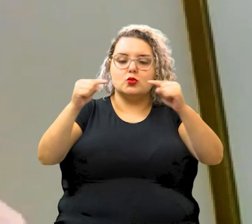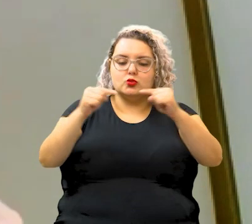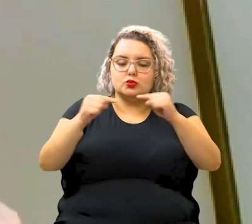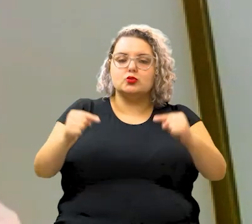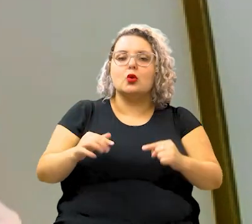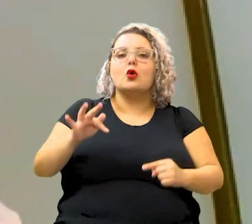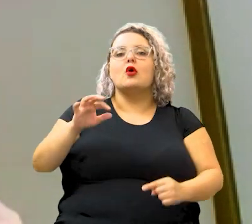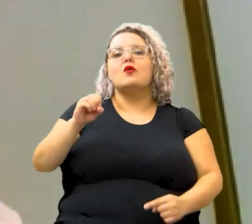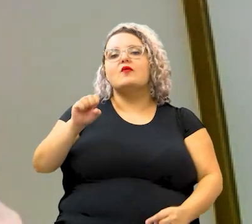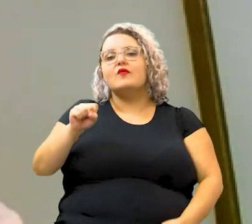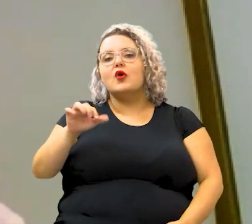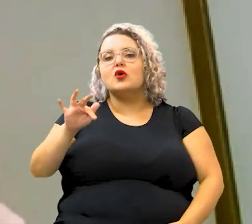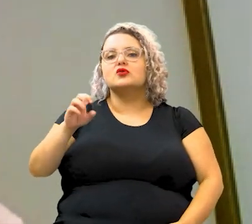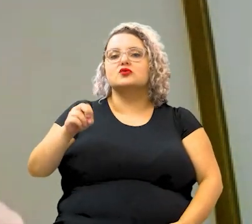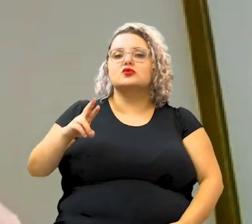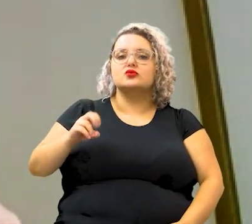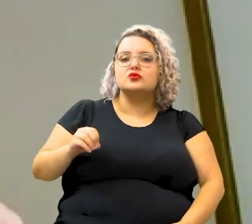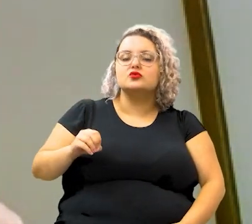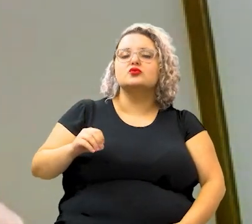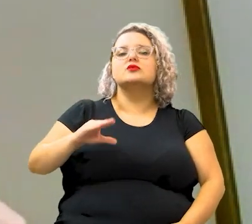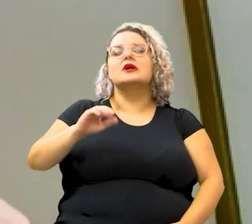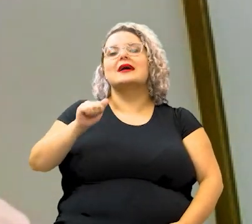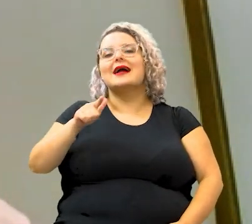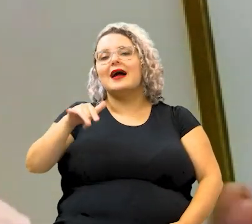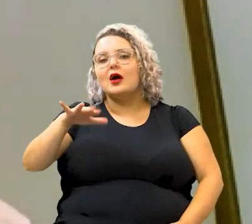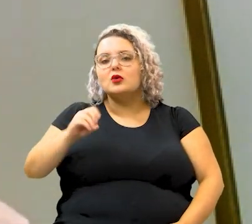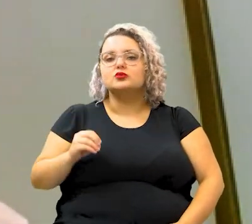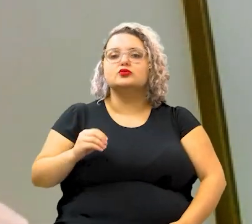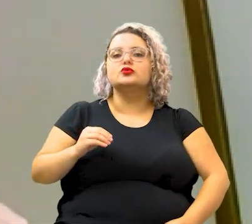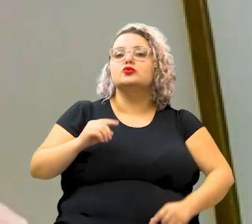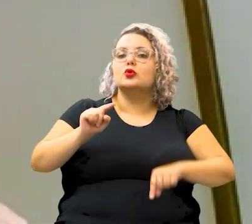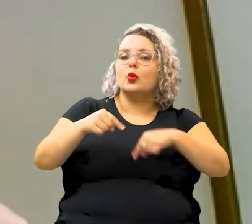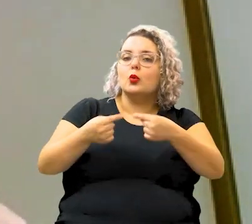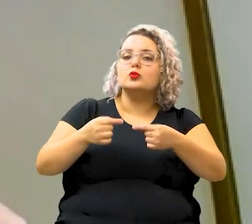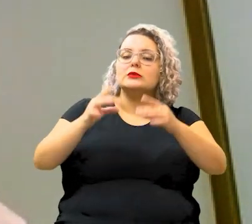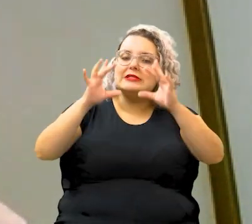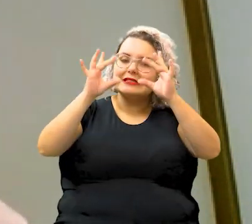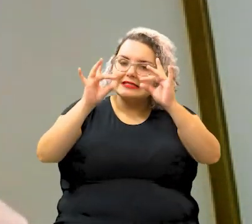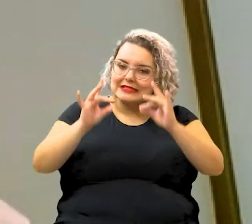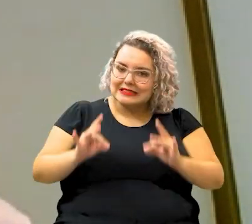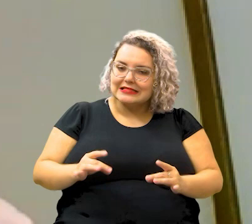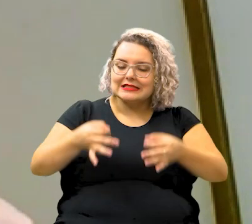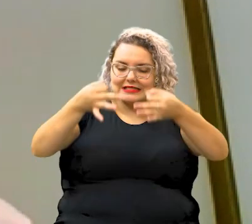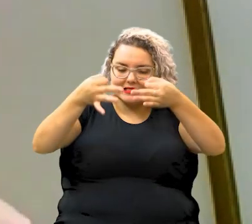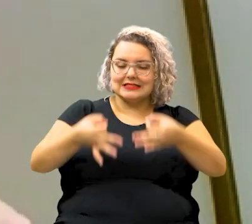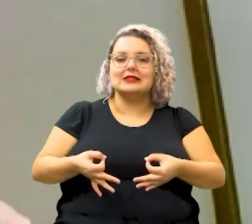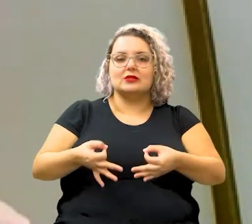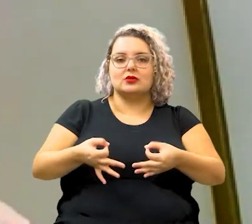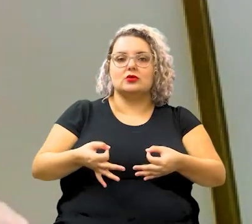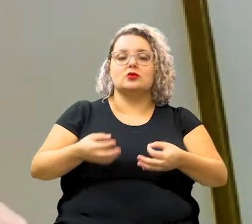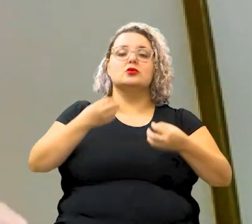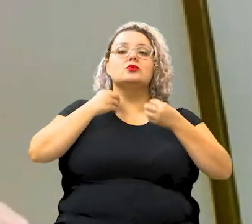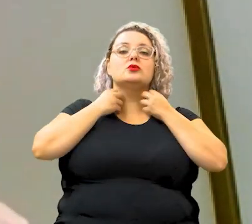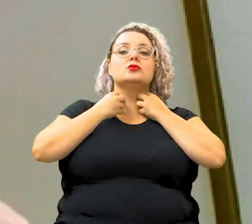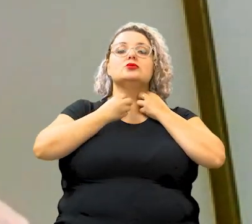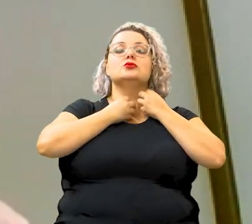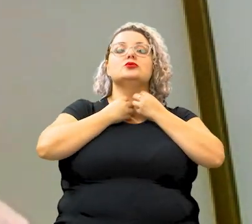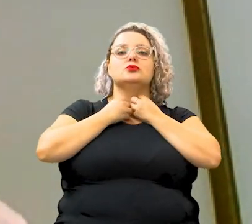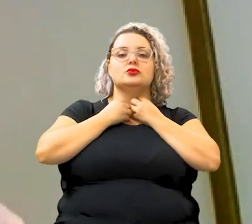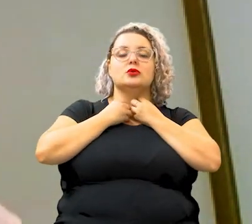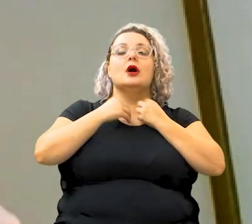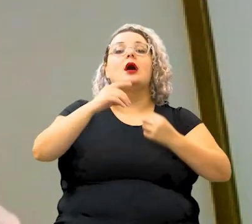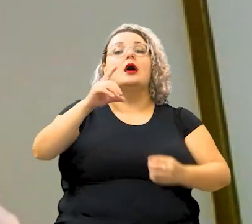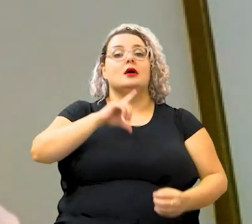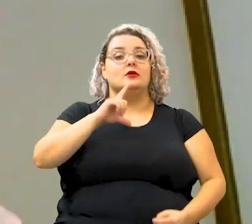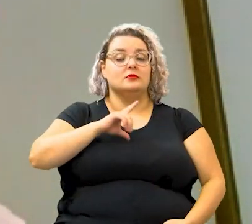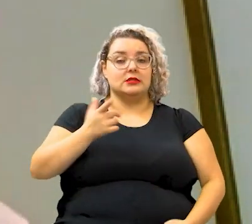cálcio, fósforo, séricos adequados. Então, quando a gente tem um distúrbio da produção do paratormônio, é que a